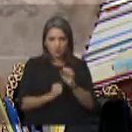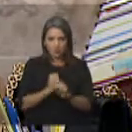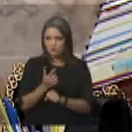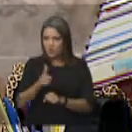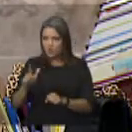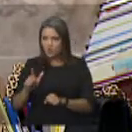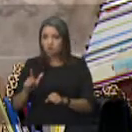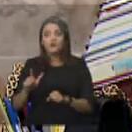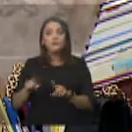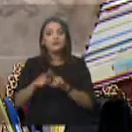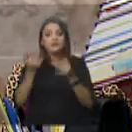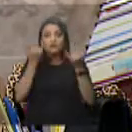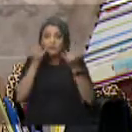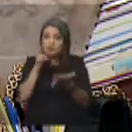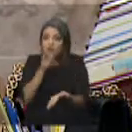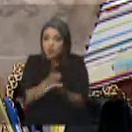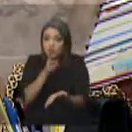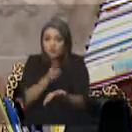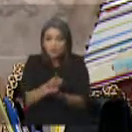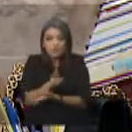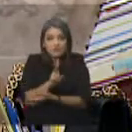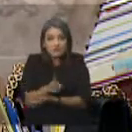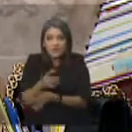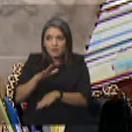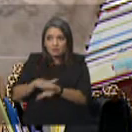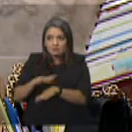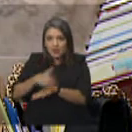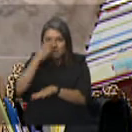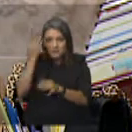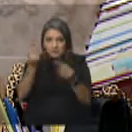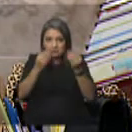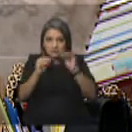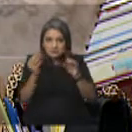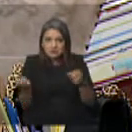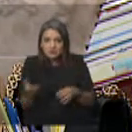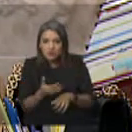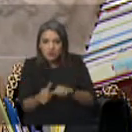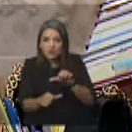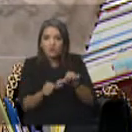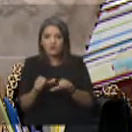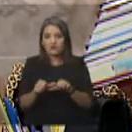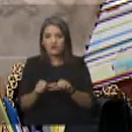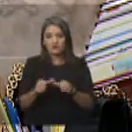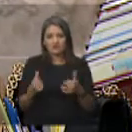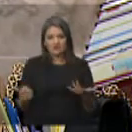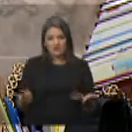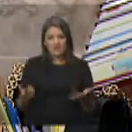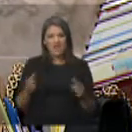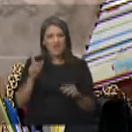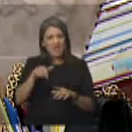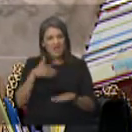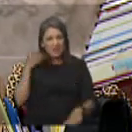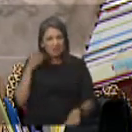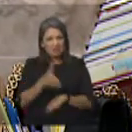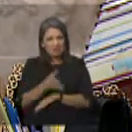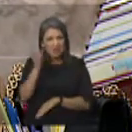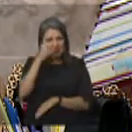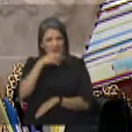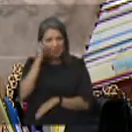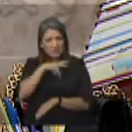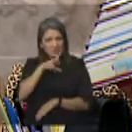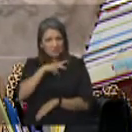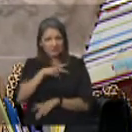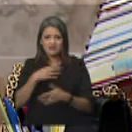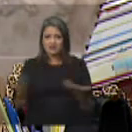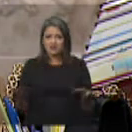dados permanecerão e serão sempre atualizados. Então, achar que pode isso ser uma invasão de privacidade hoje, qualquer